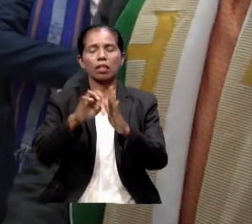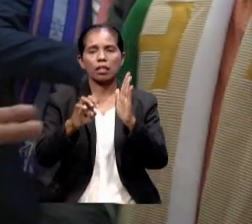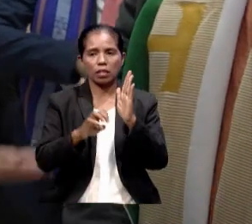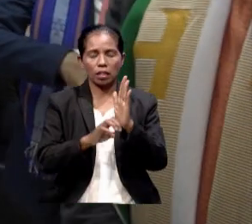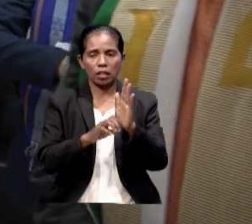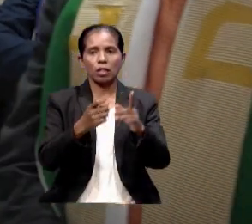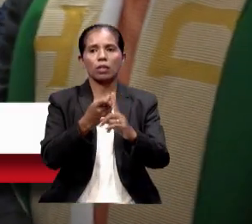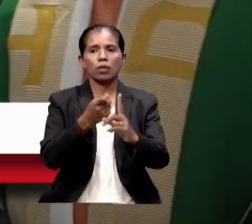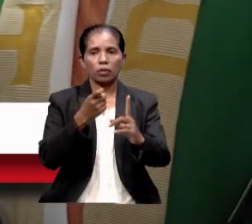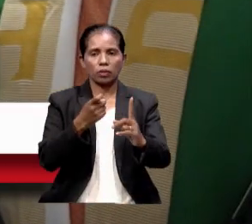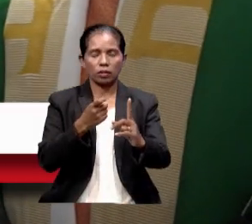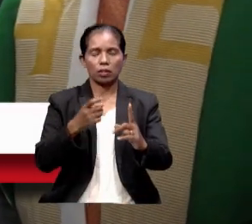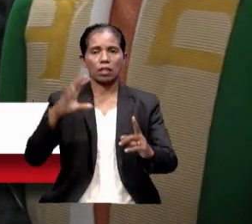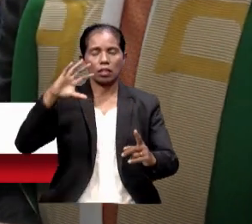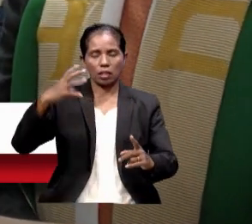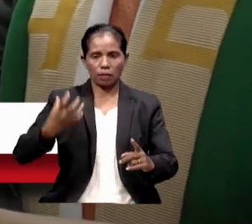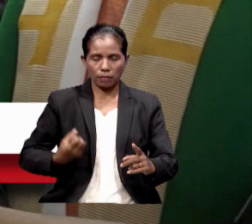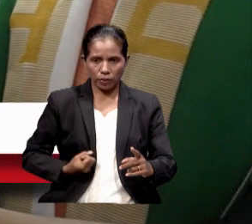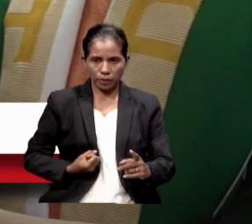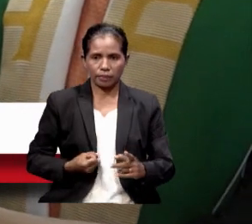Sr. Camboja,